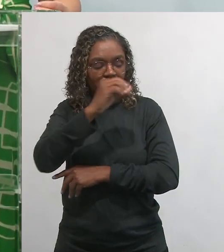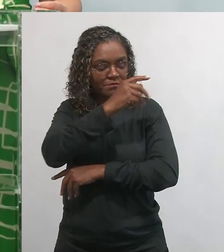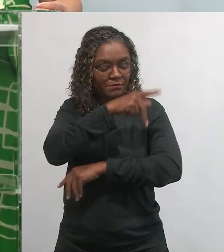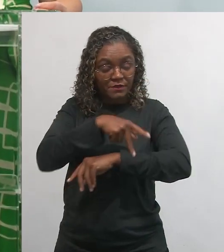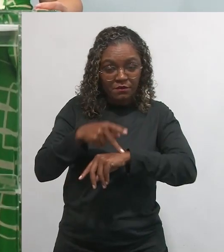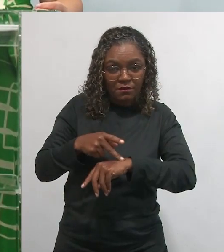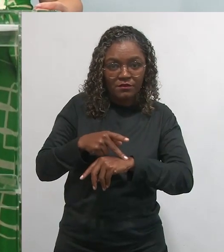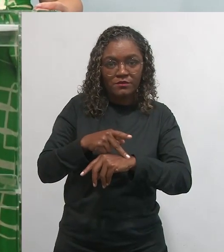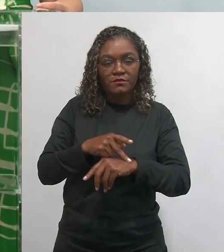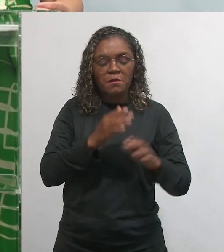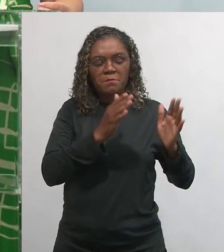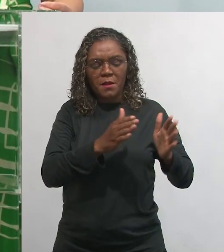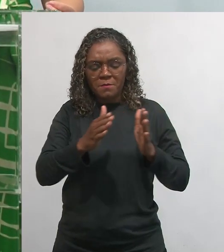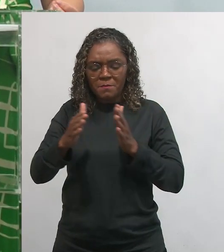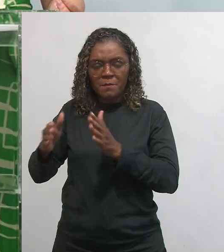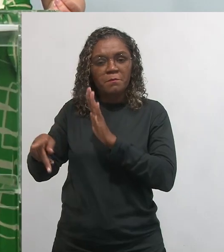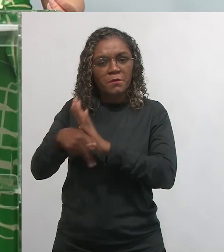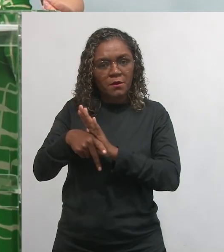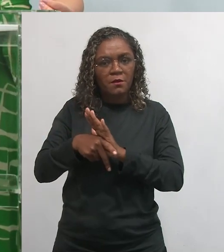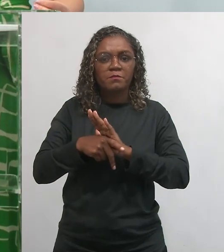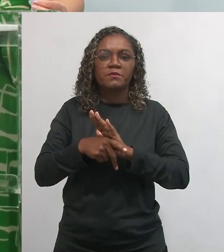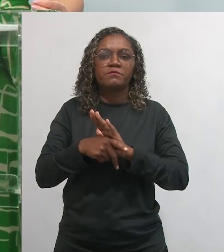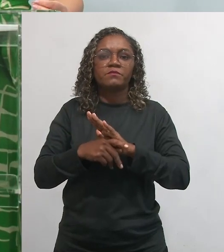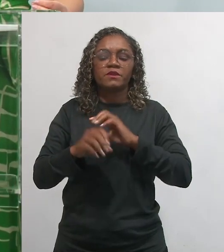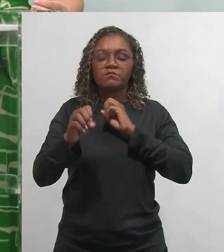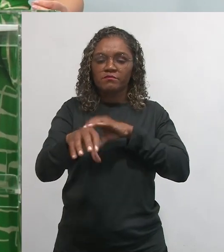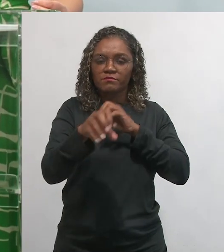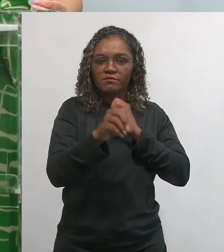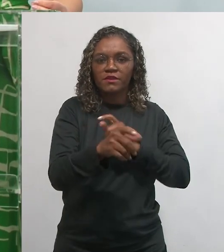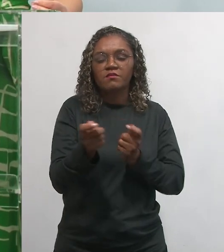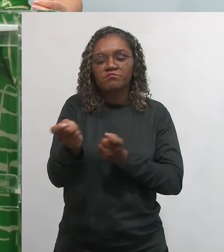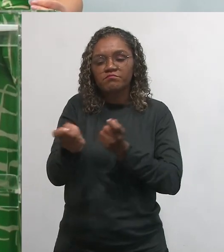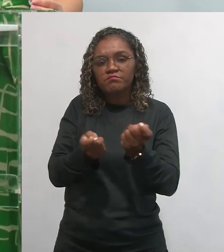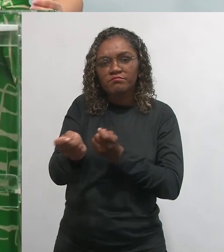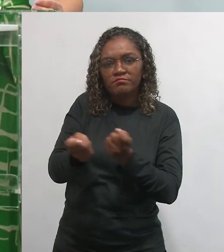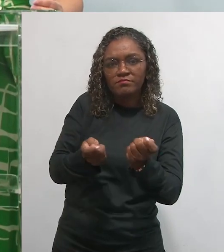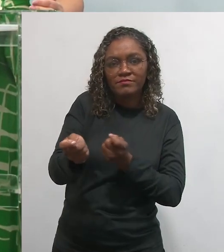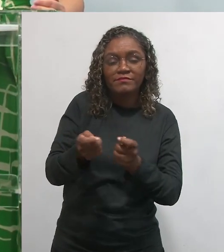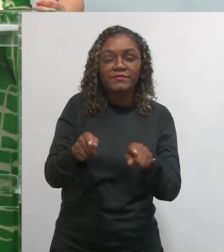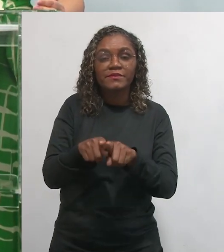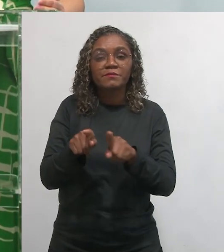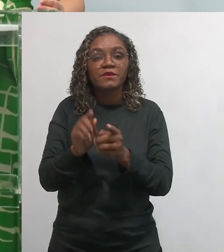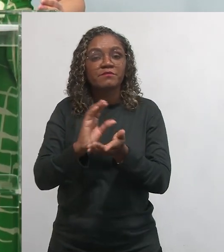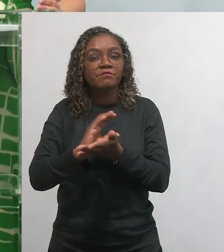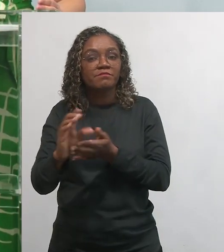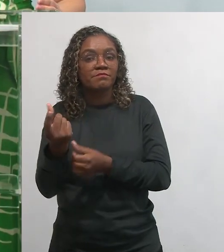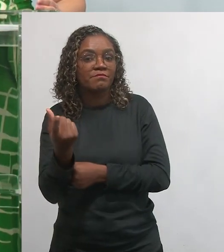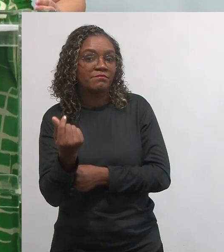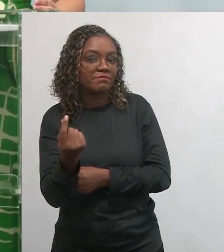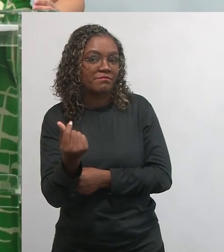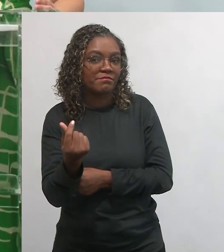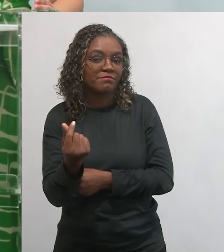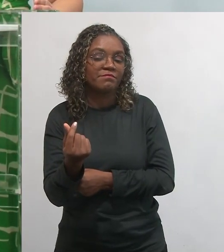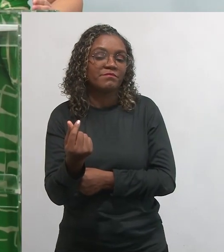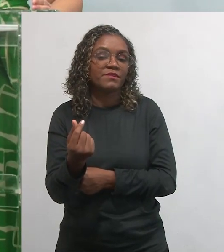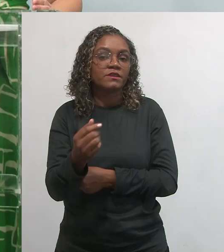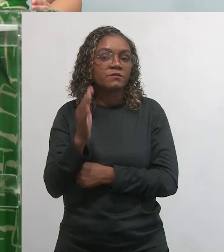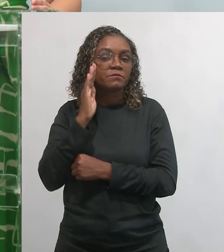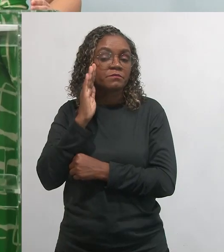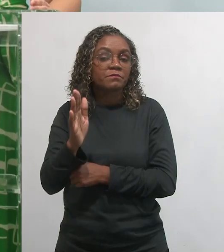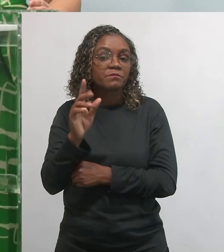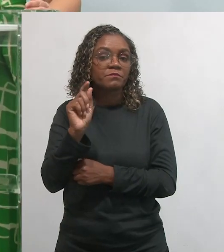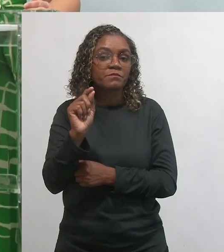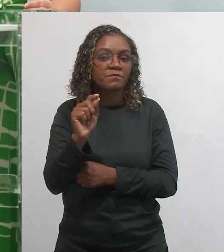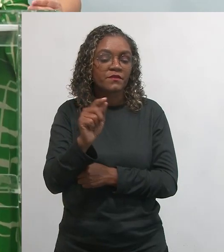conhecimento pedagógico de todas as etapas educacionais, precisa gerenciar os